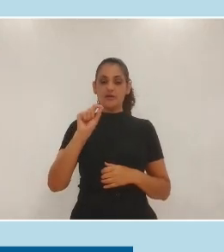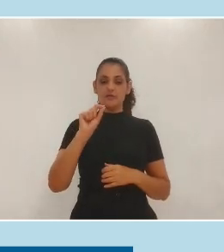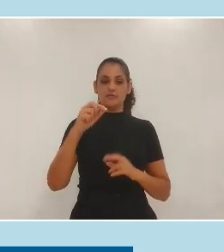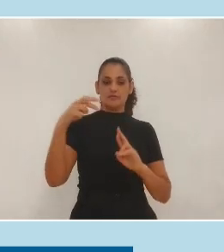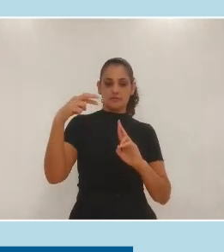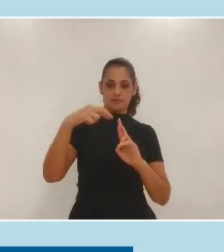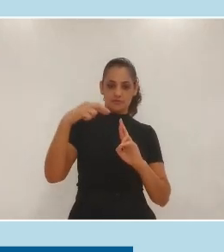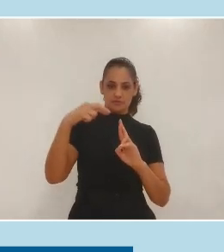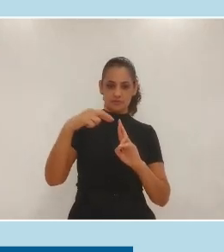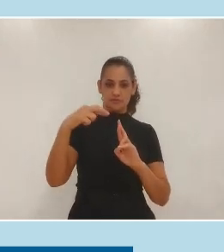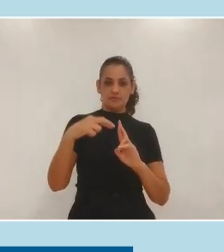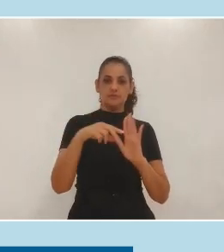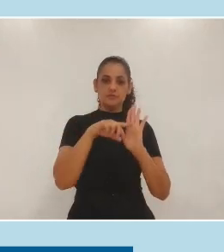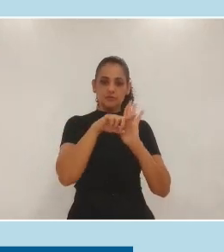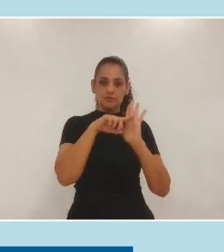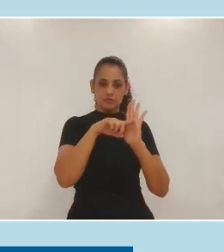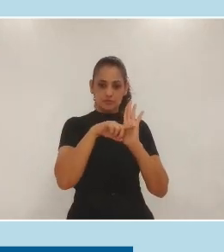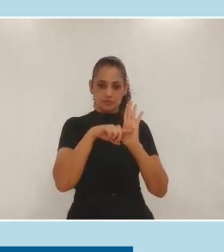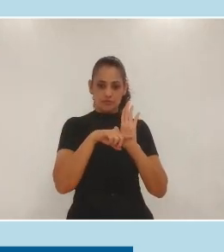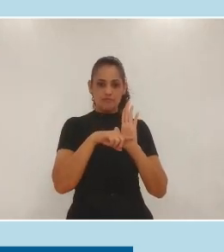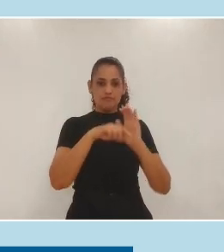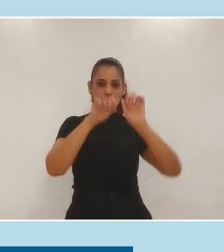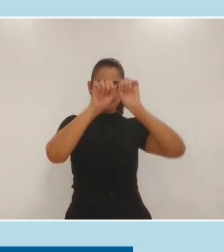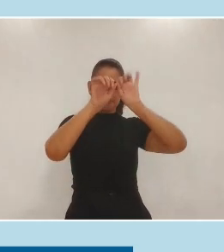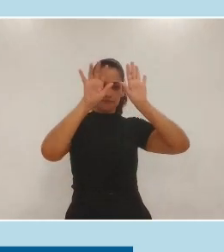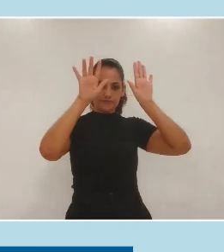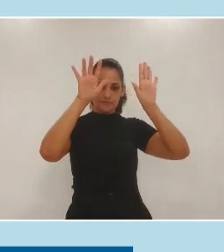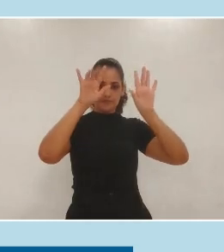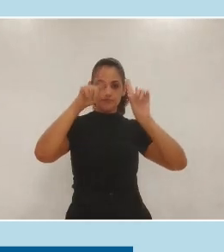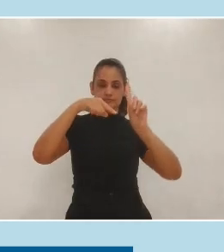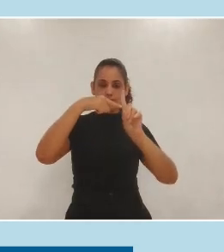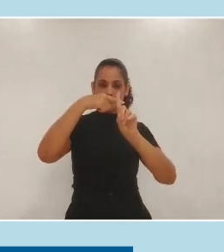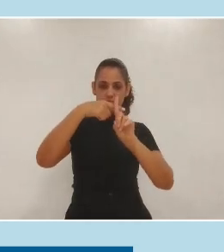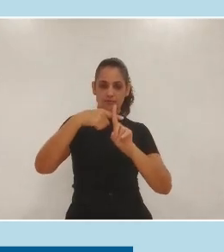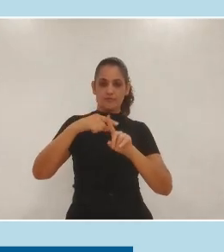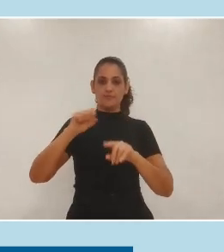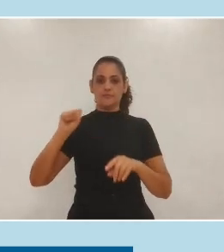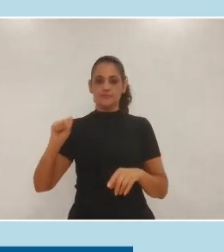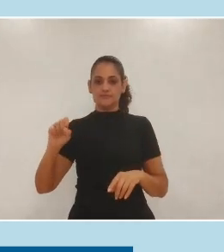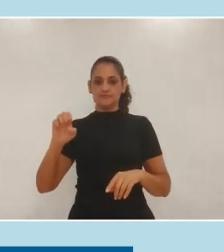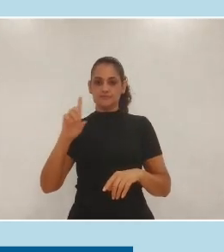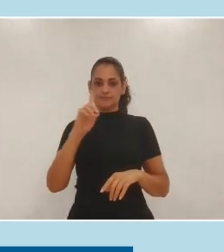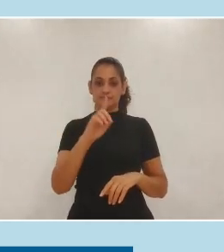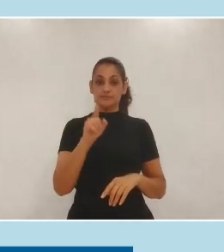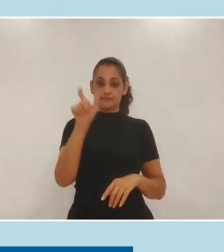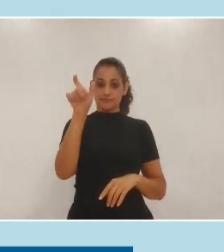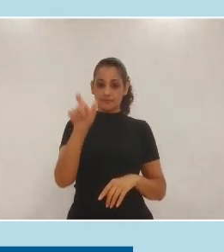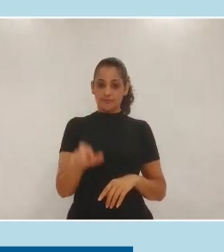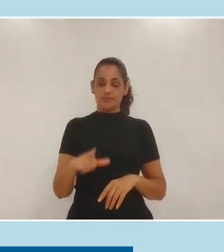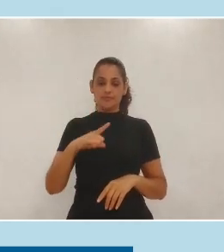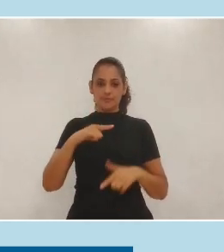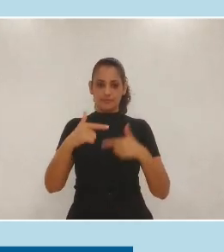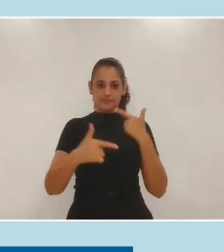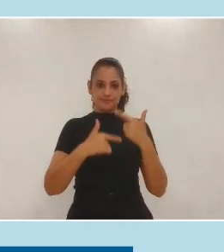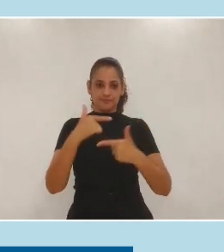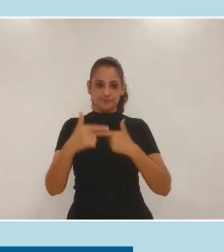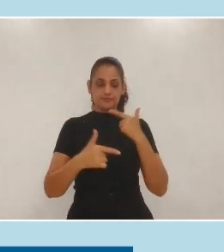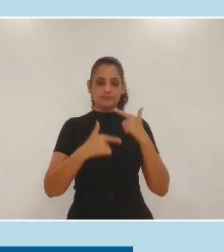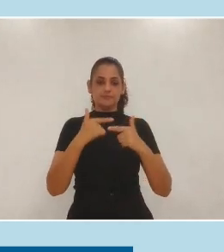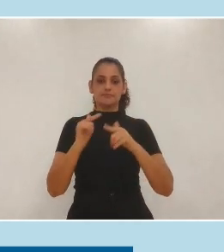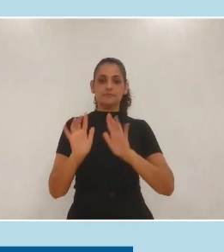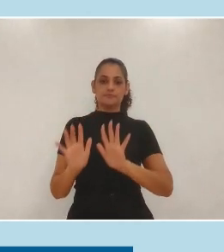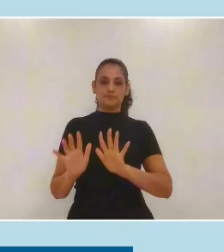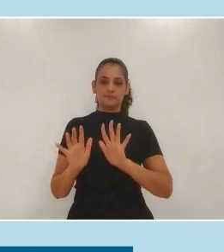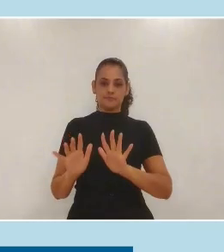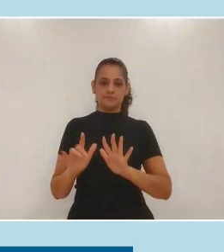autismo com síndrome de Ehlers-Danlos. Então, Casanova tem esse trabalho que eu deixei aí, esse pequenininho, essa aqui é para vocês irem